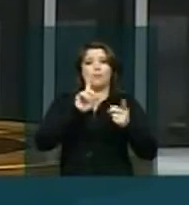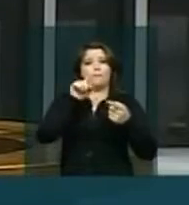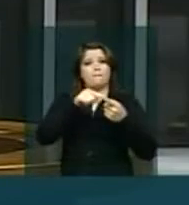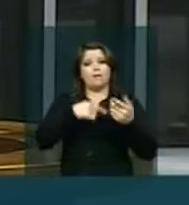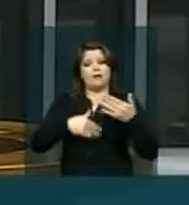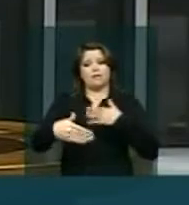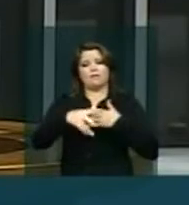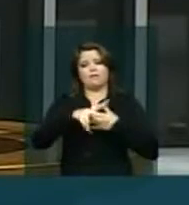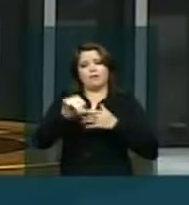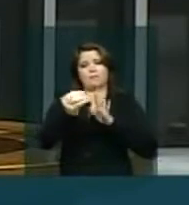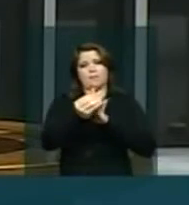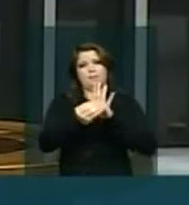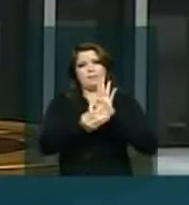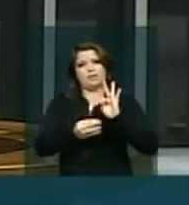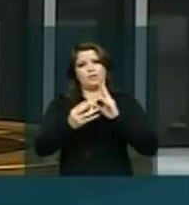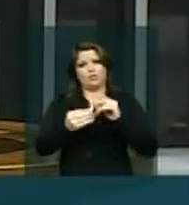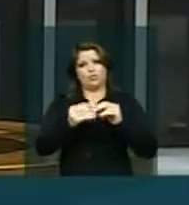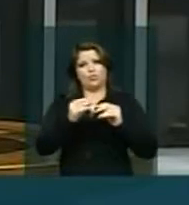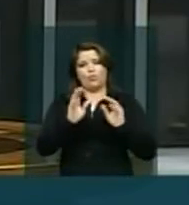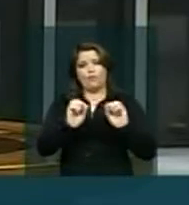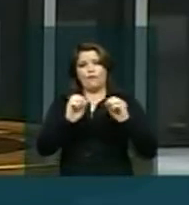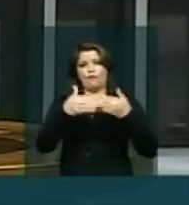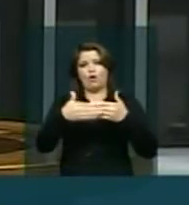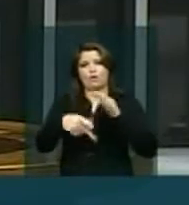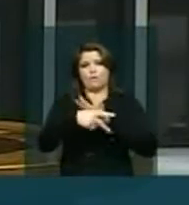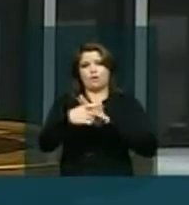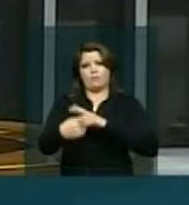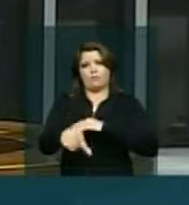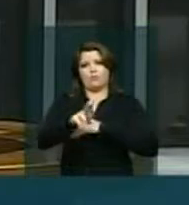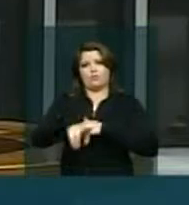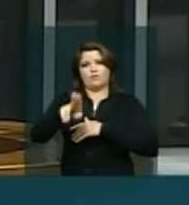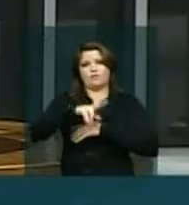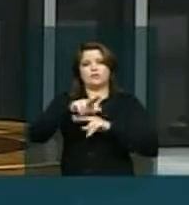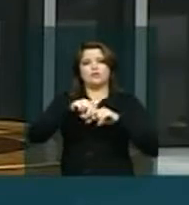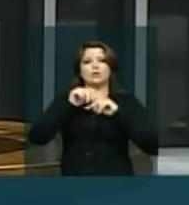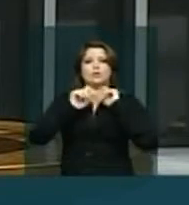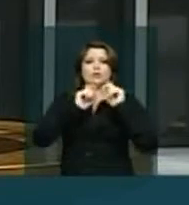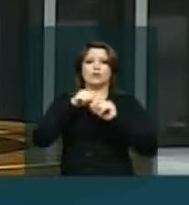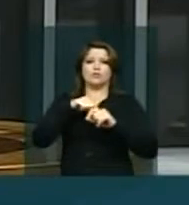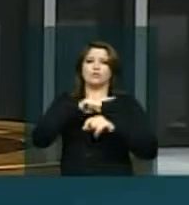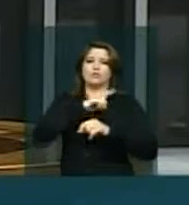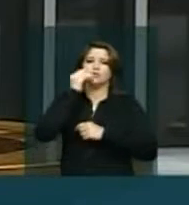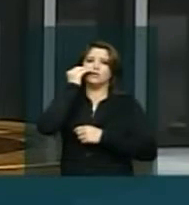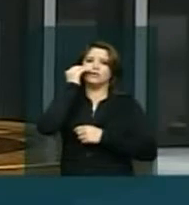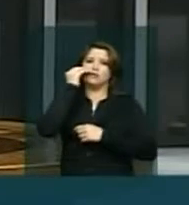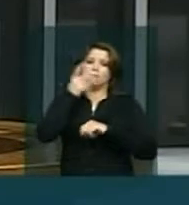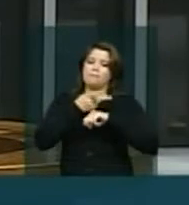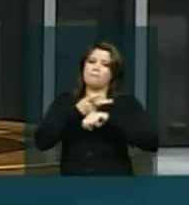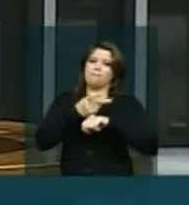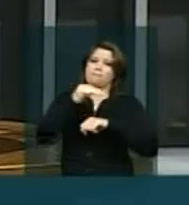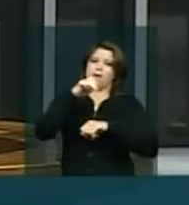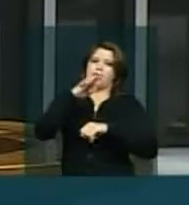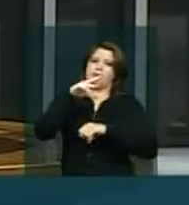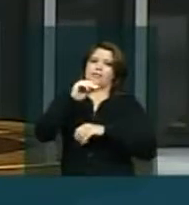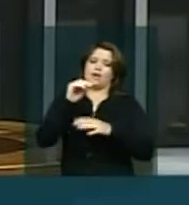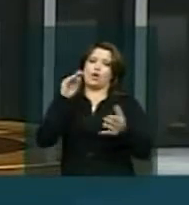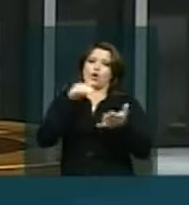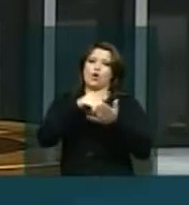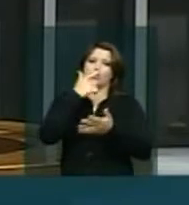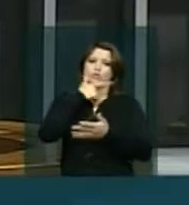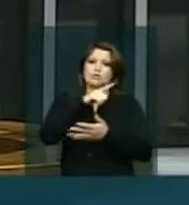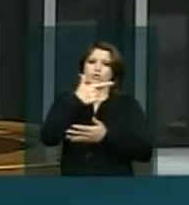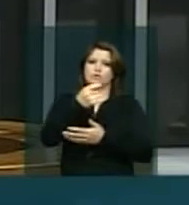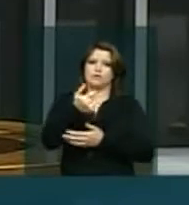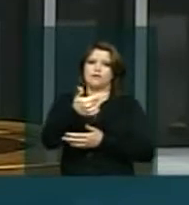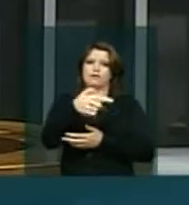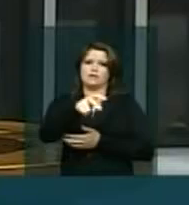metas estabelecidas pelo fórum dessas universidades é que a gente busque a meta de chegar em 2025